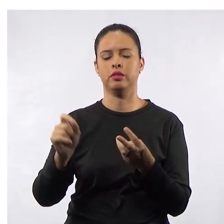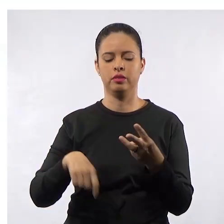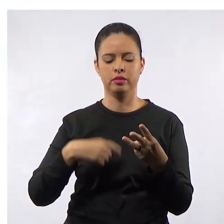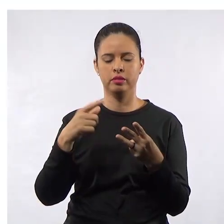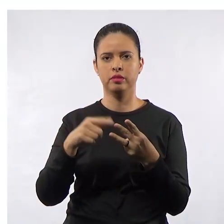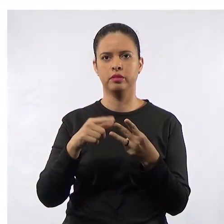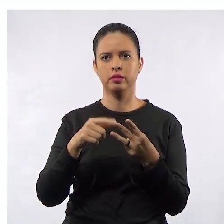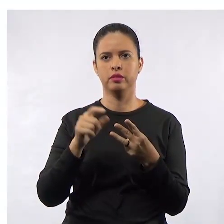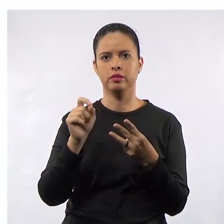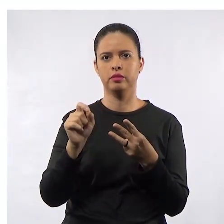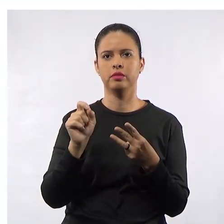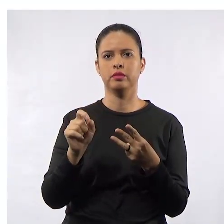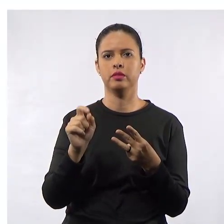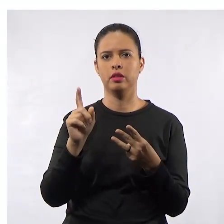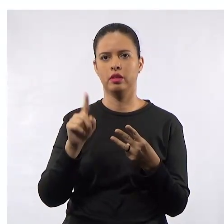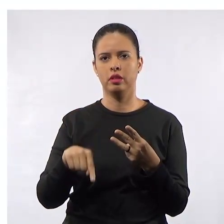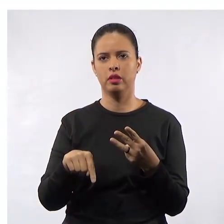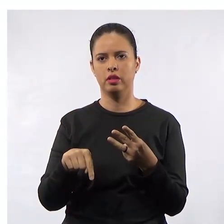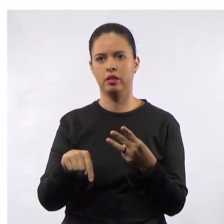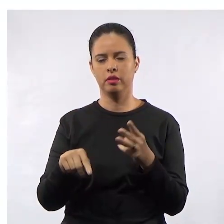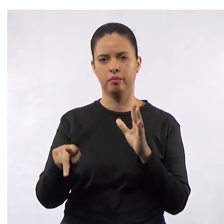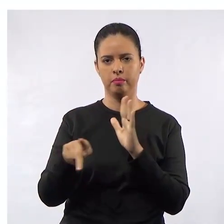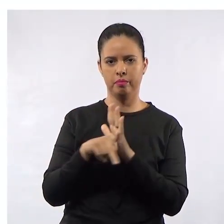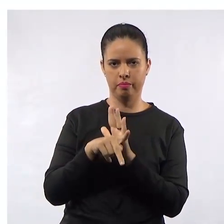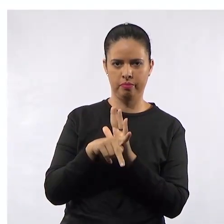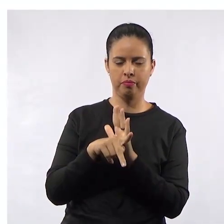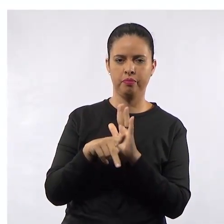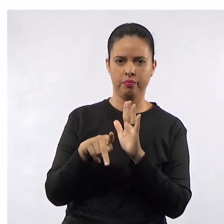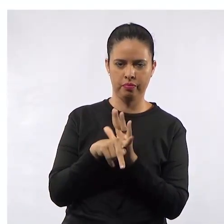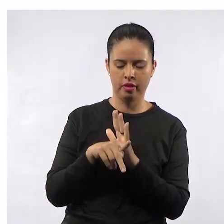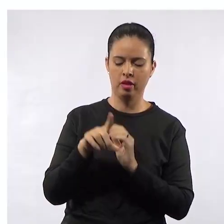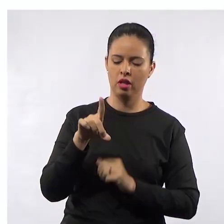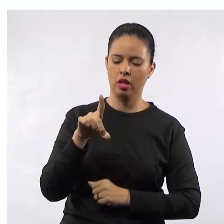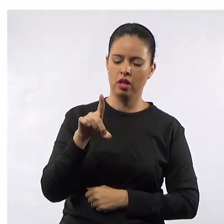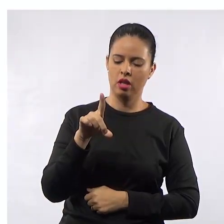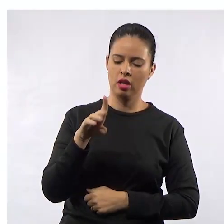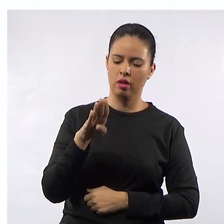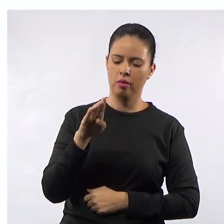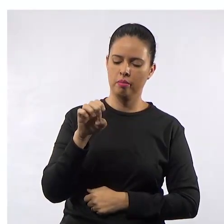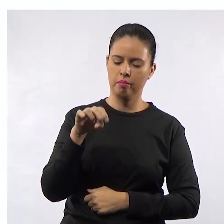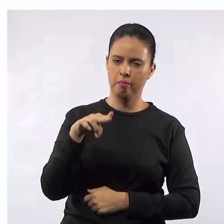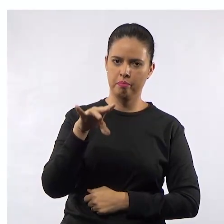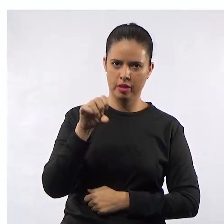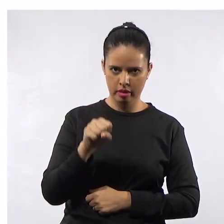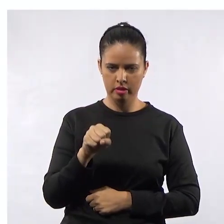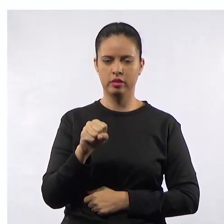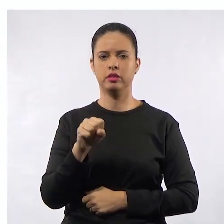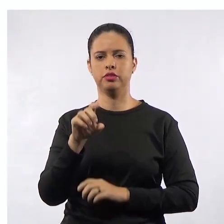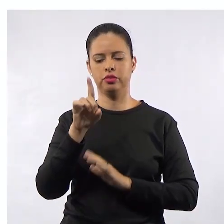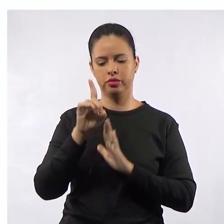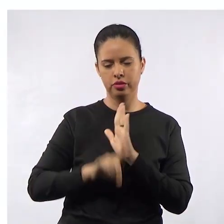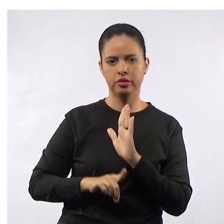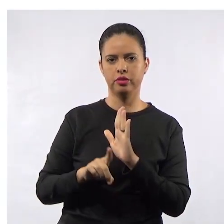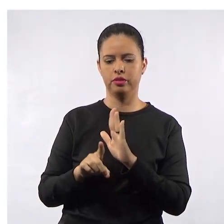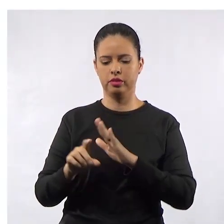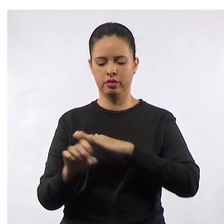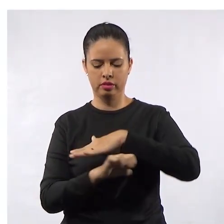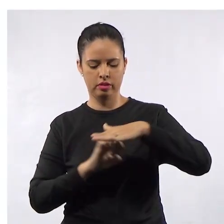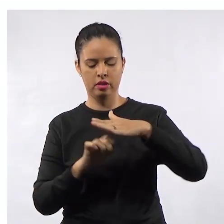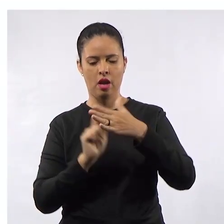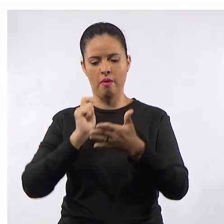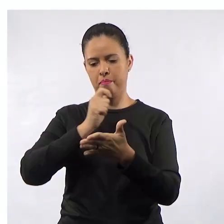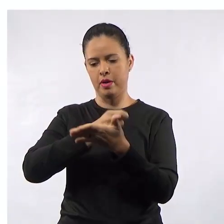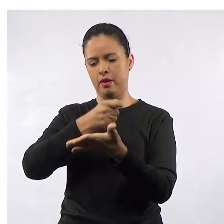liquidação tem por finalidade realizar os bens e direitos da companhia transformar os ativos da atividade em dinheiro